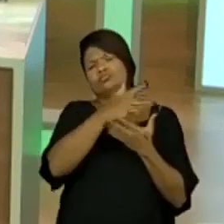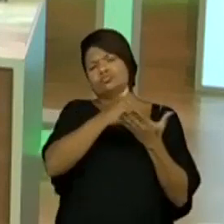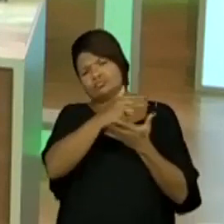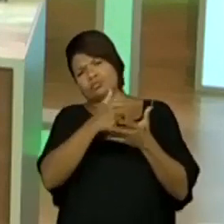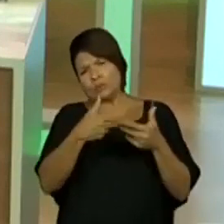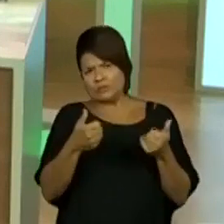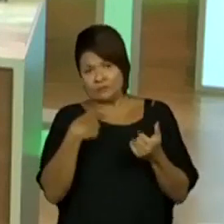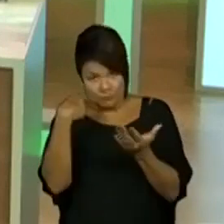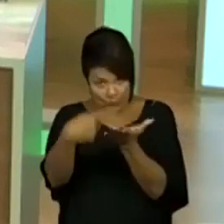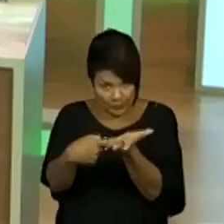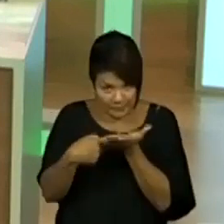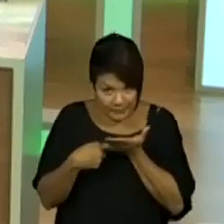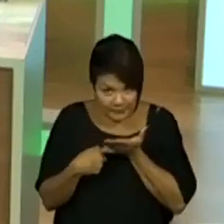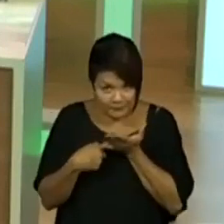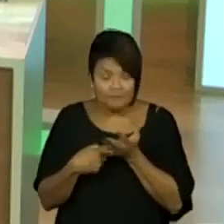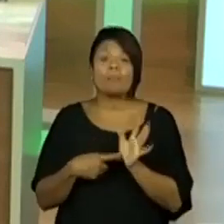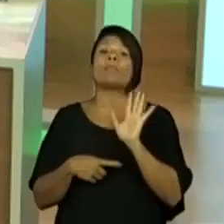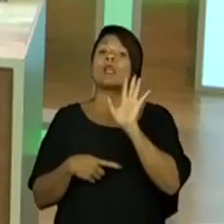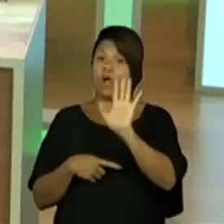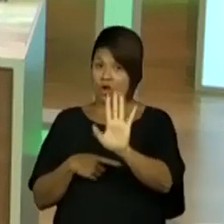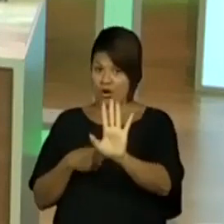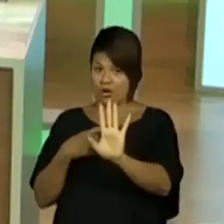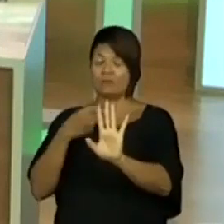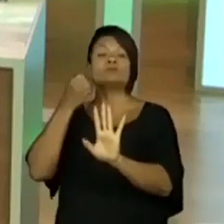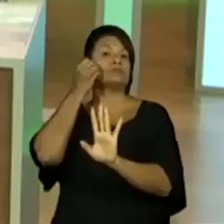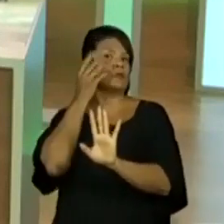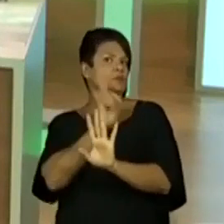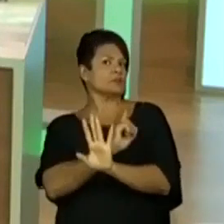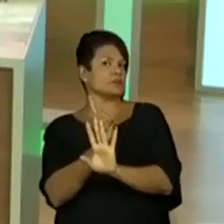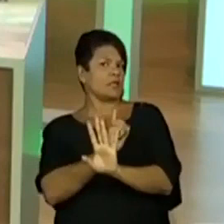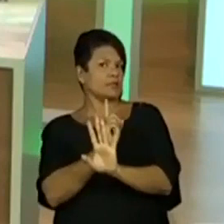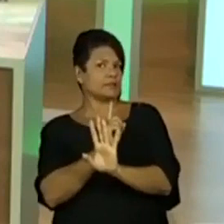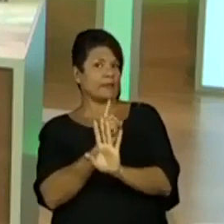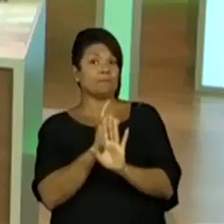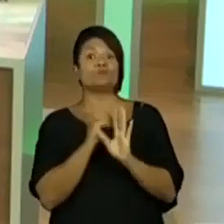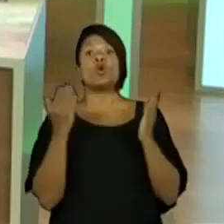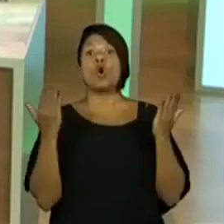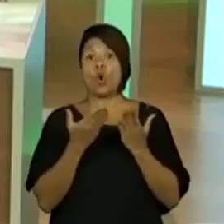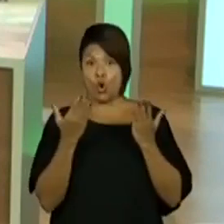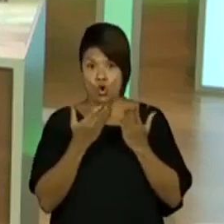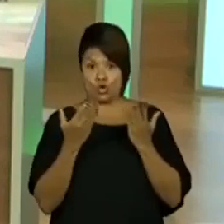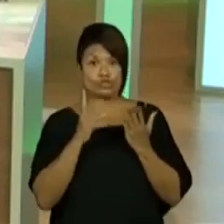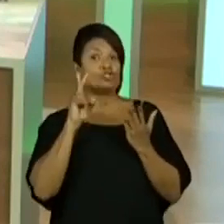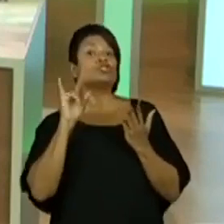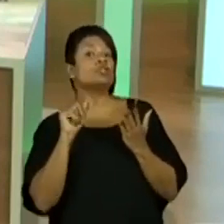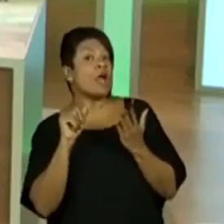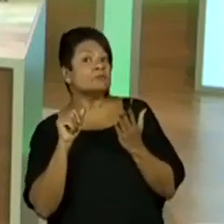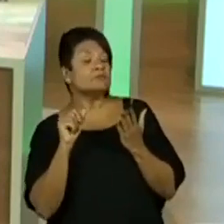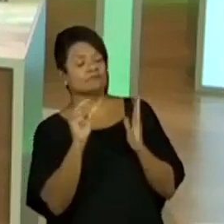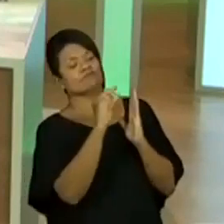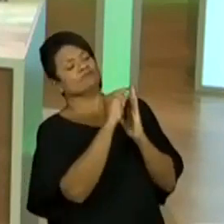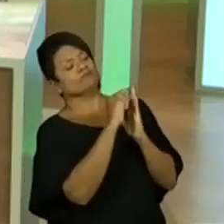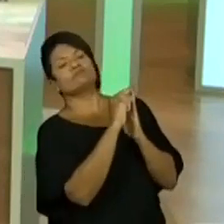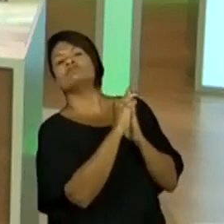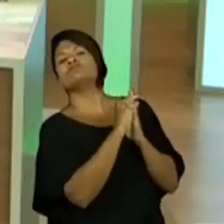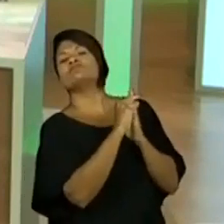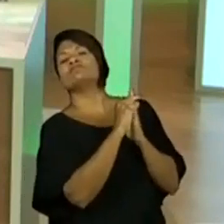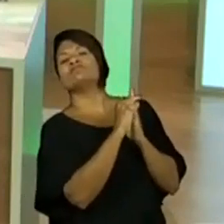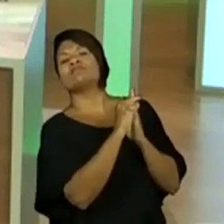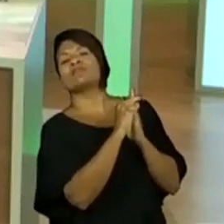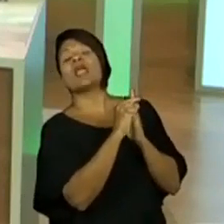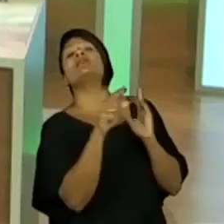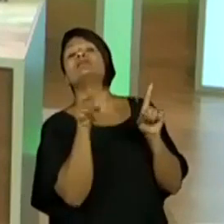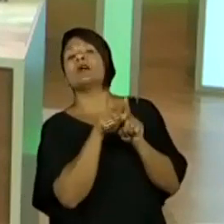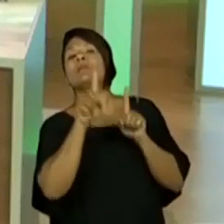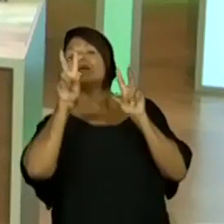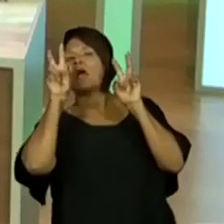Combinado? Então, não se esqueça de anotar a data de hoje aí no seu caderno e o assunto que eu já